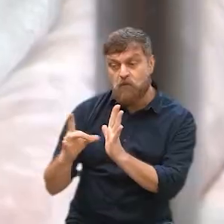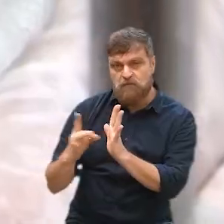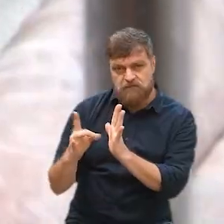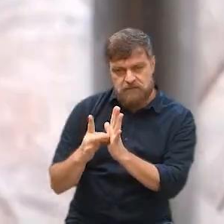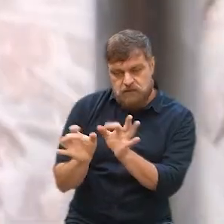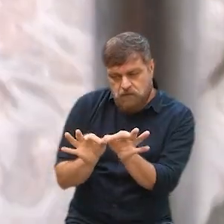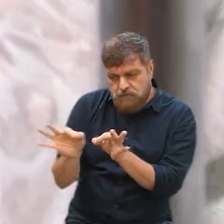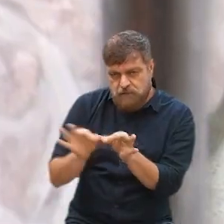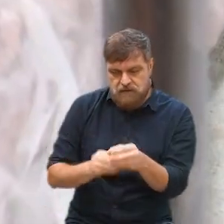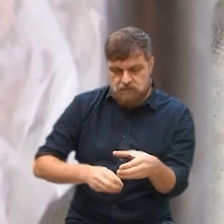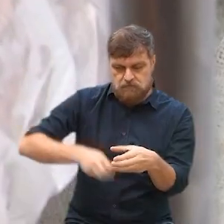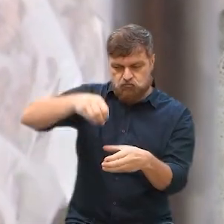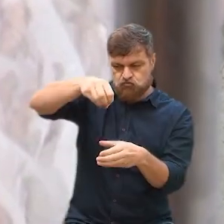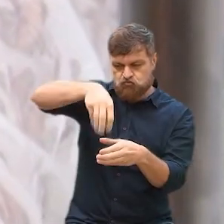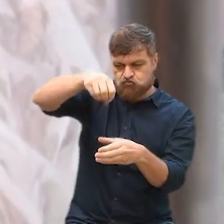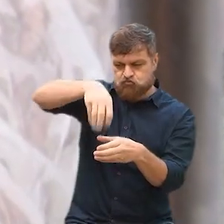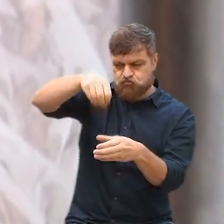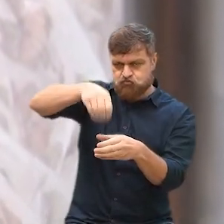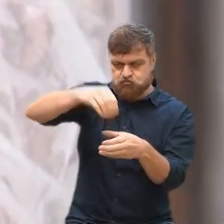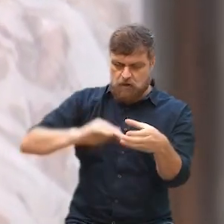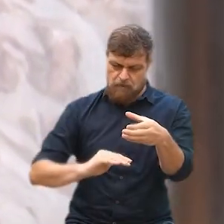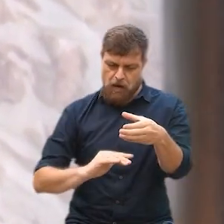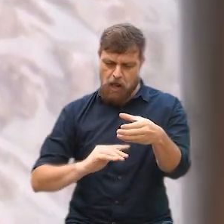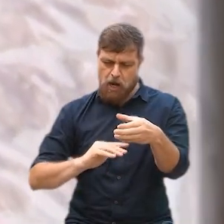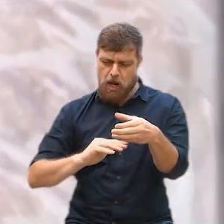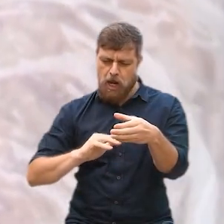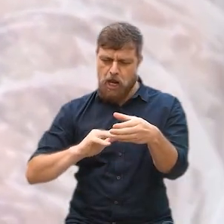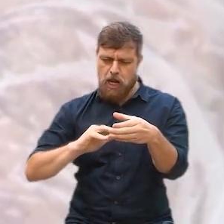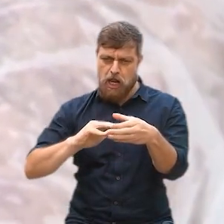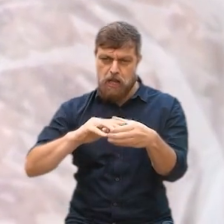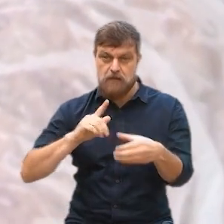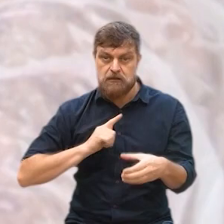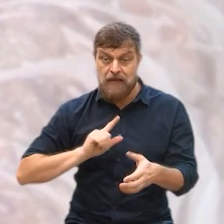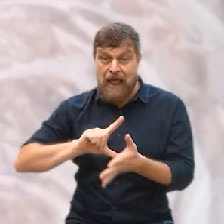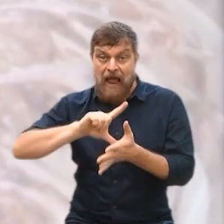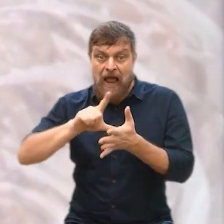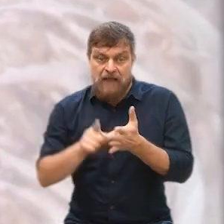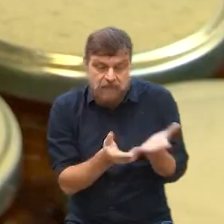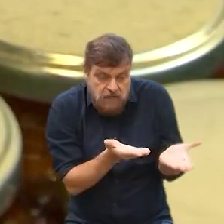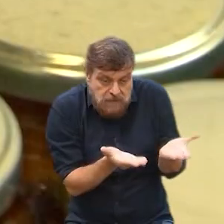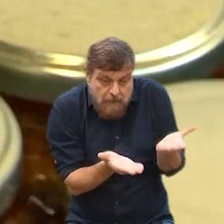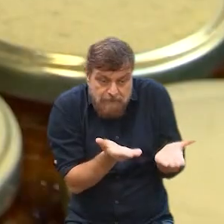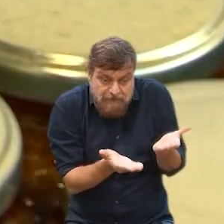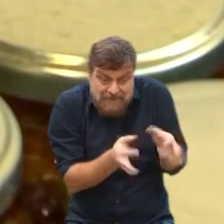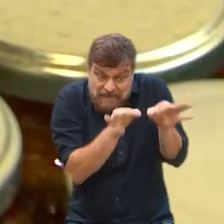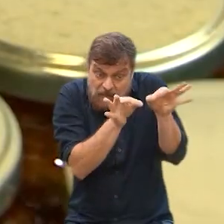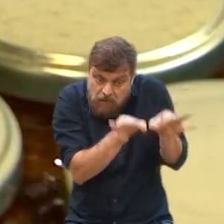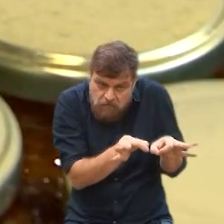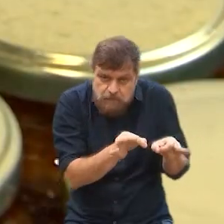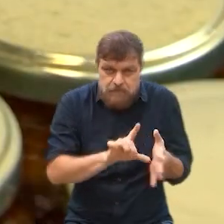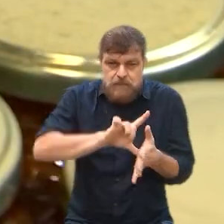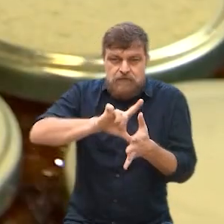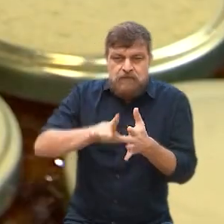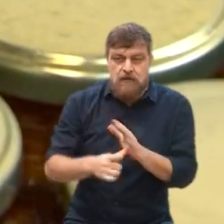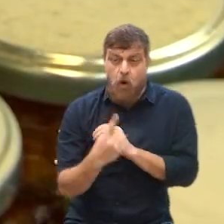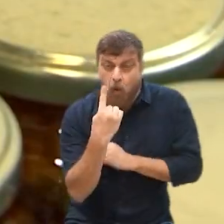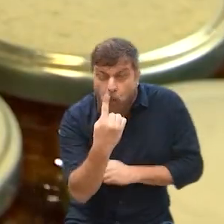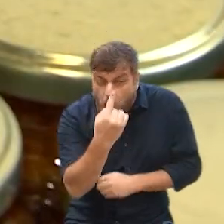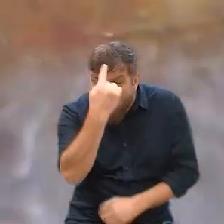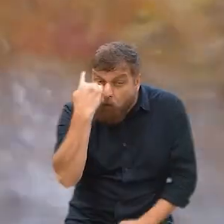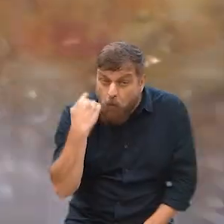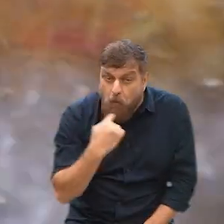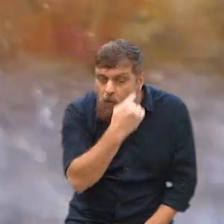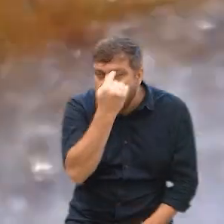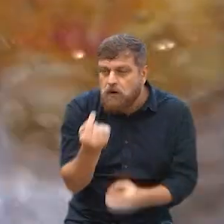vidros, envasar exatamente a quantidade correta, que é pesada com rigor. Depois, quase 1 hora no